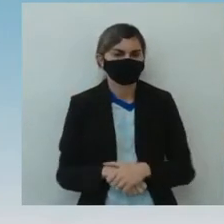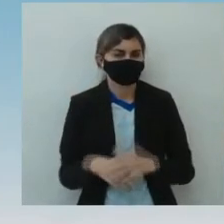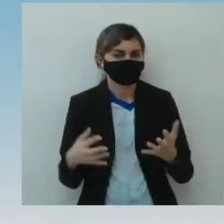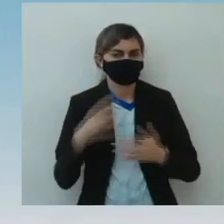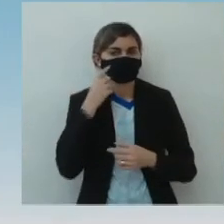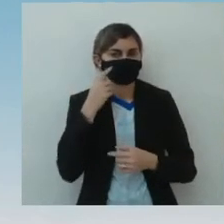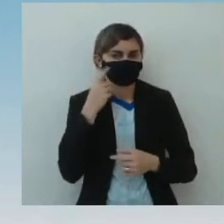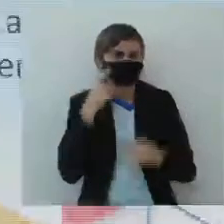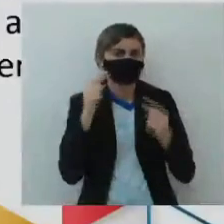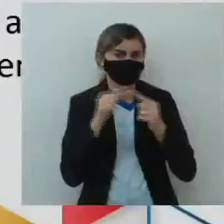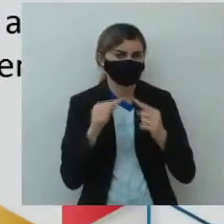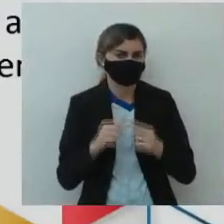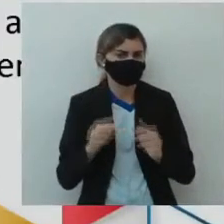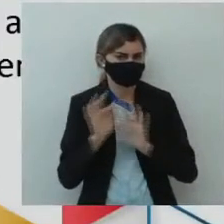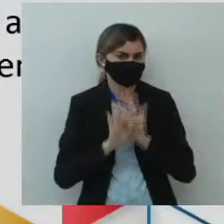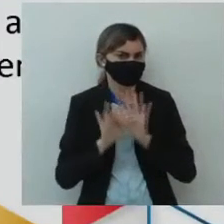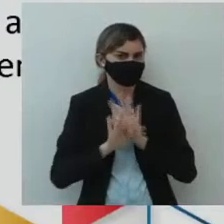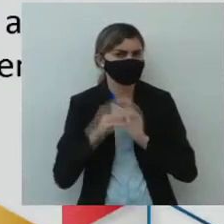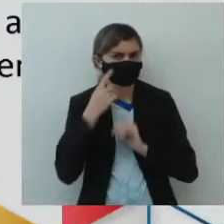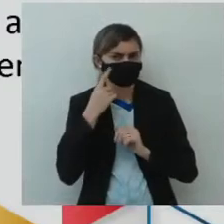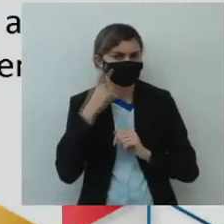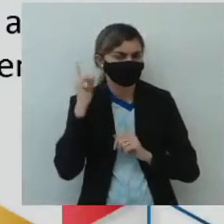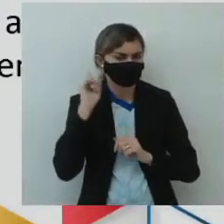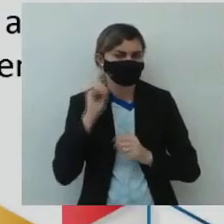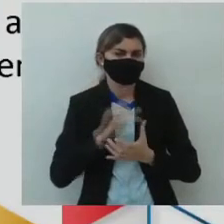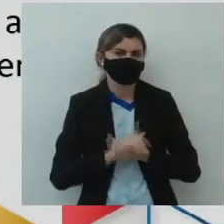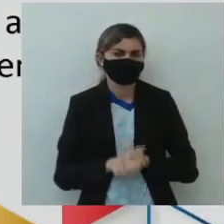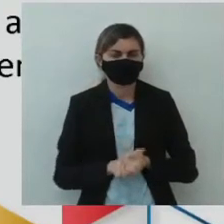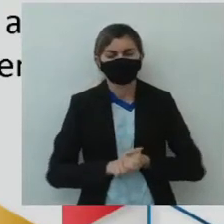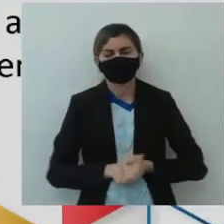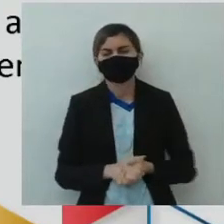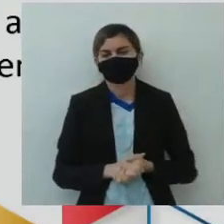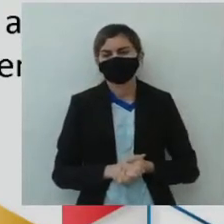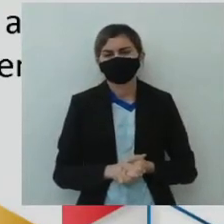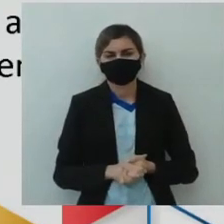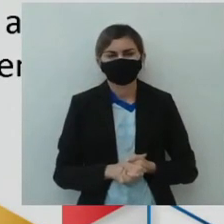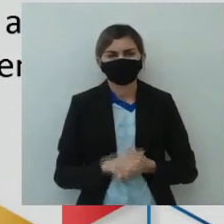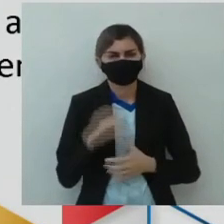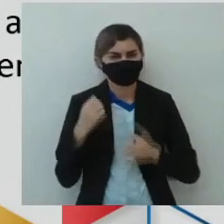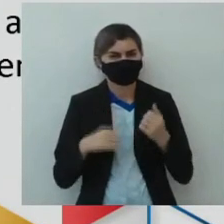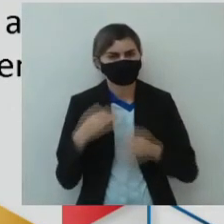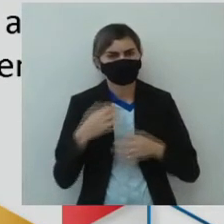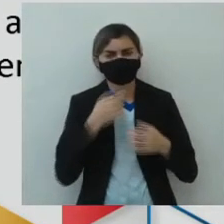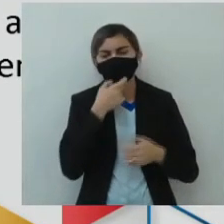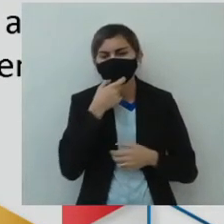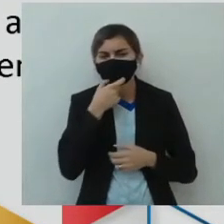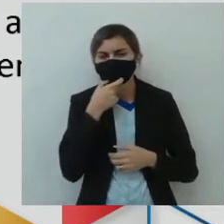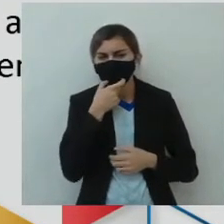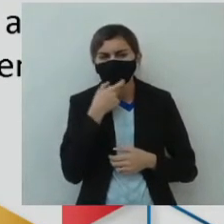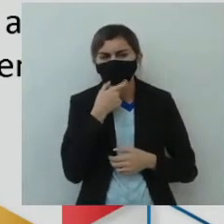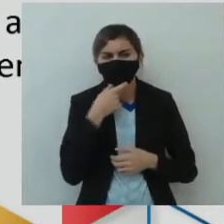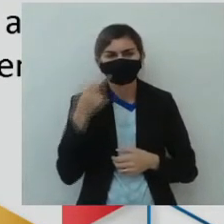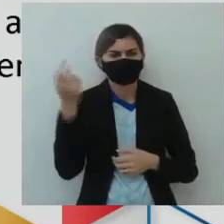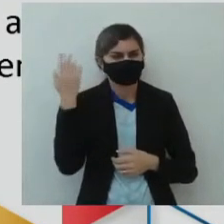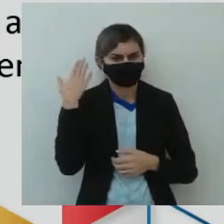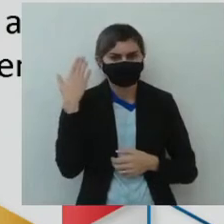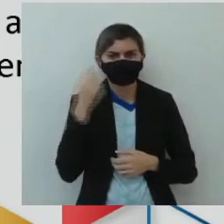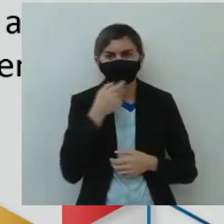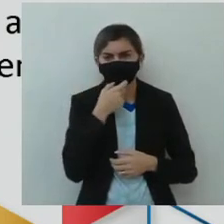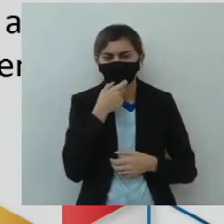agora vamos ver se empregado aqui no peixe mesmo né enright o terceiro lá essas dez por seis solitárias